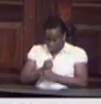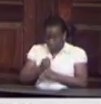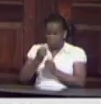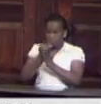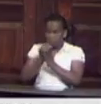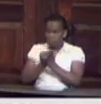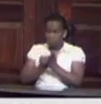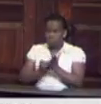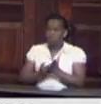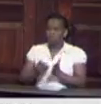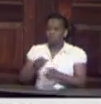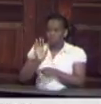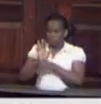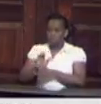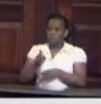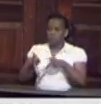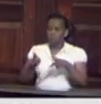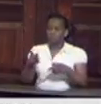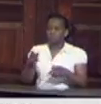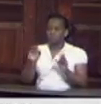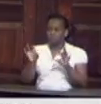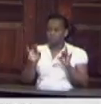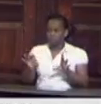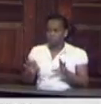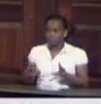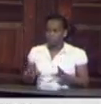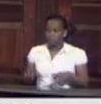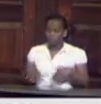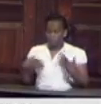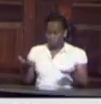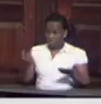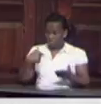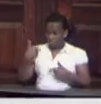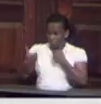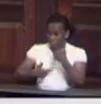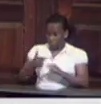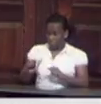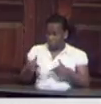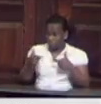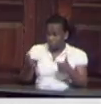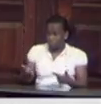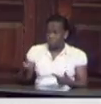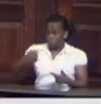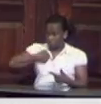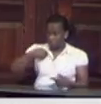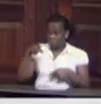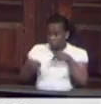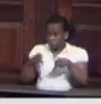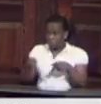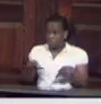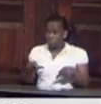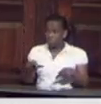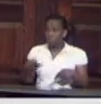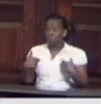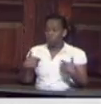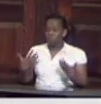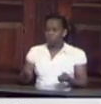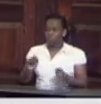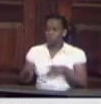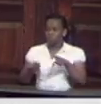royalties da participação especial. Se ter essa atuação é ser populista, eu